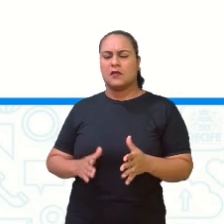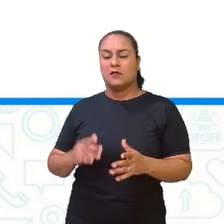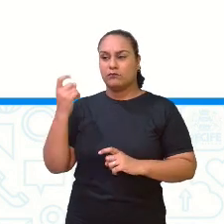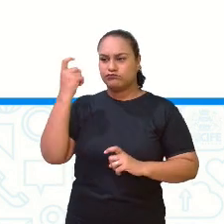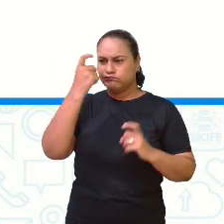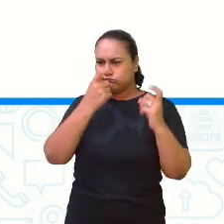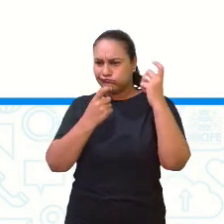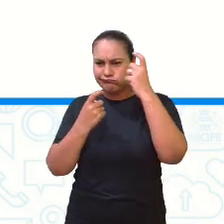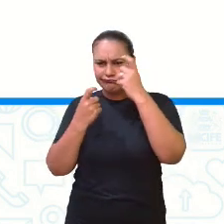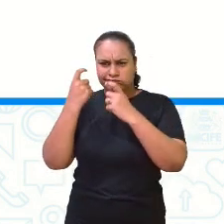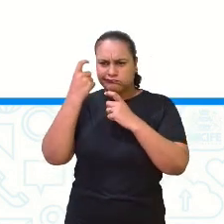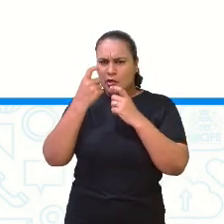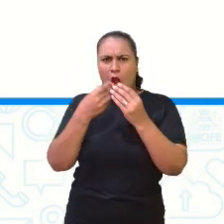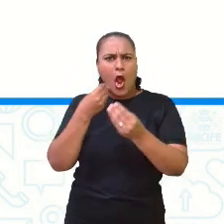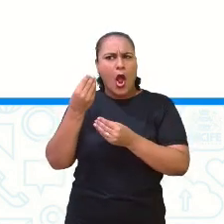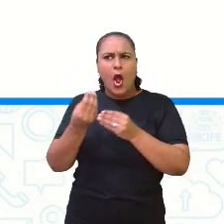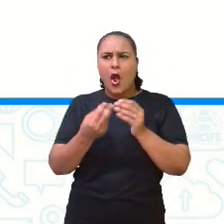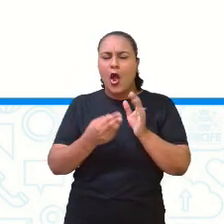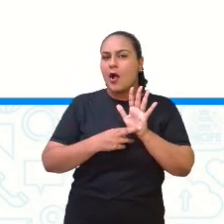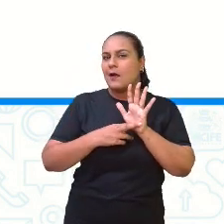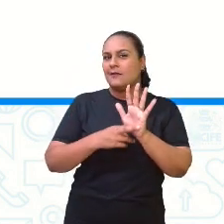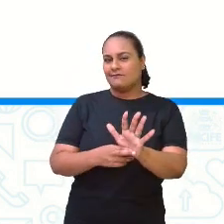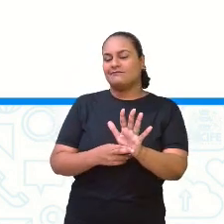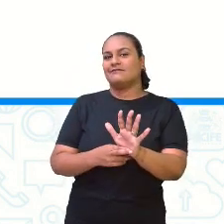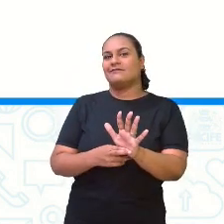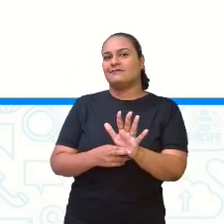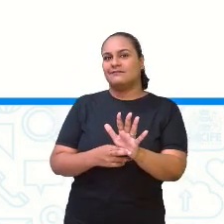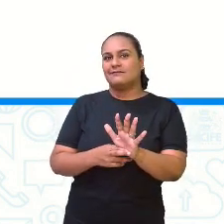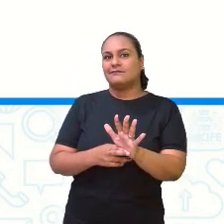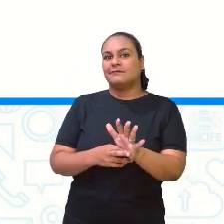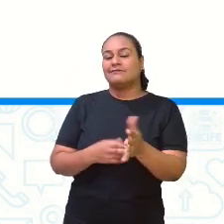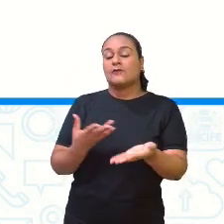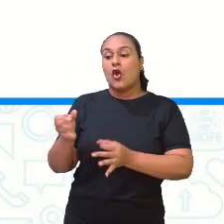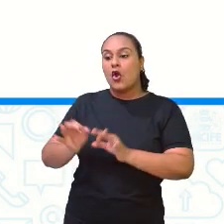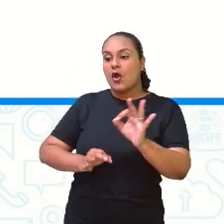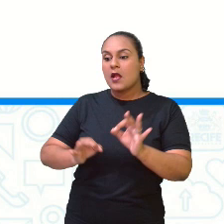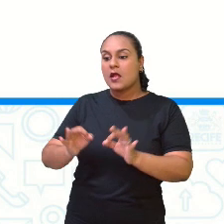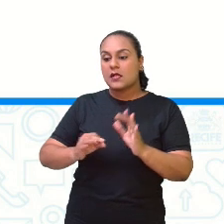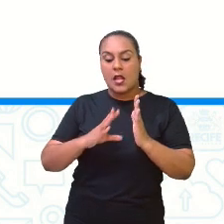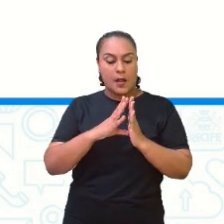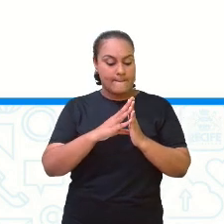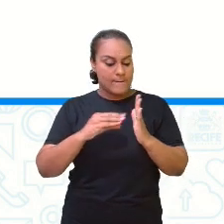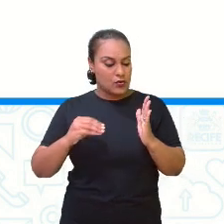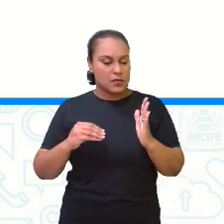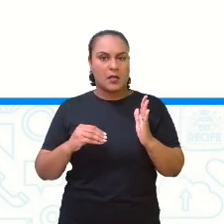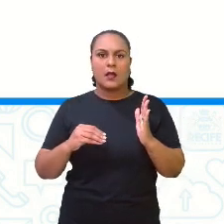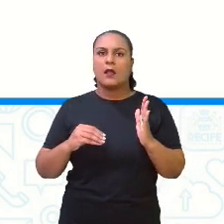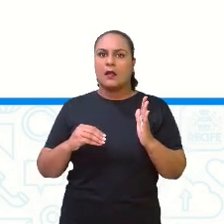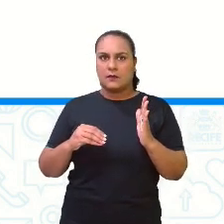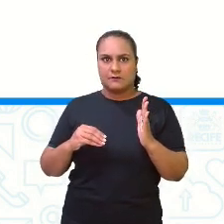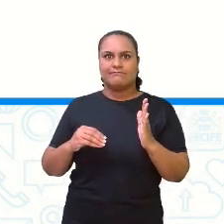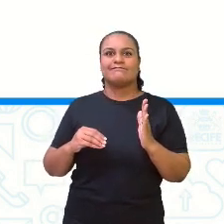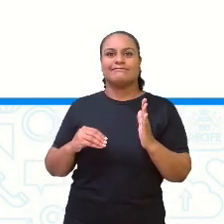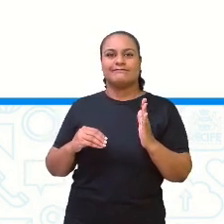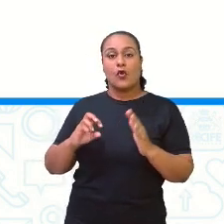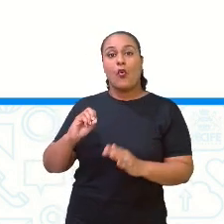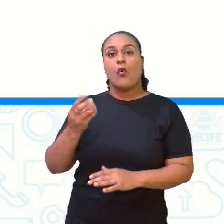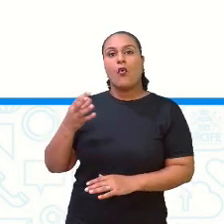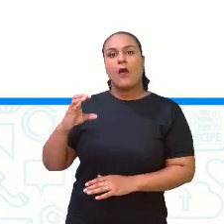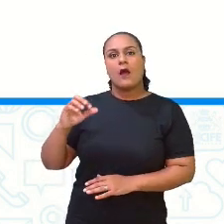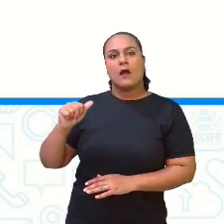com a questão da representação humana que elaboraram modelos, né? Ou cânones, que eles